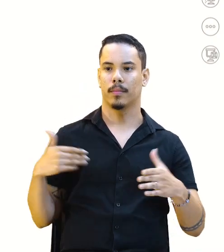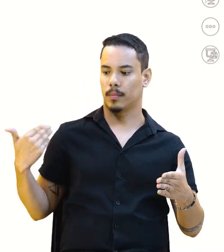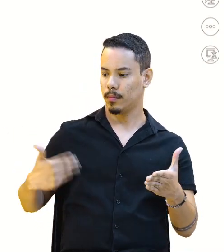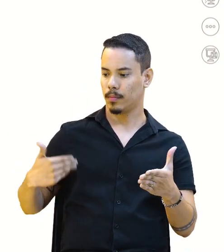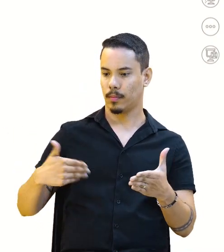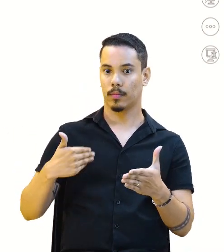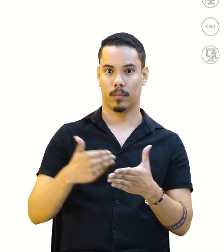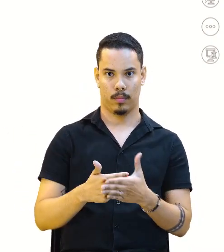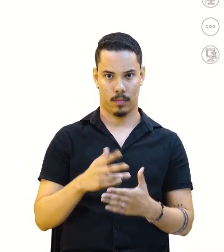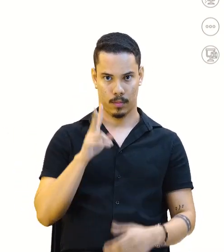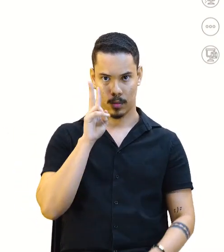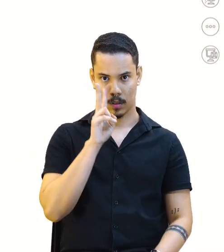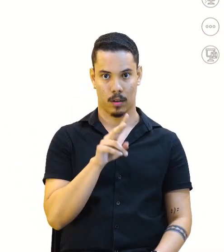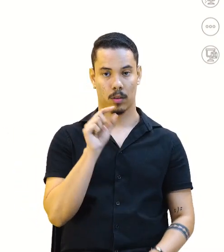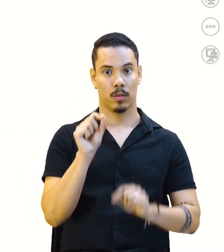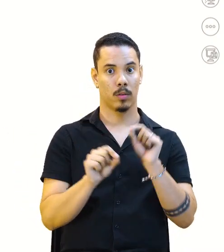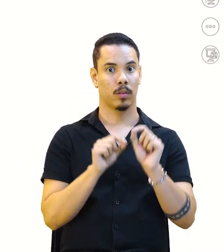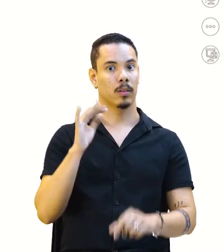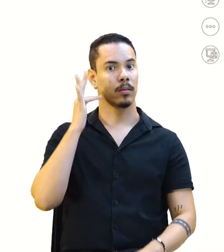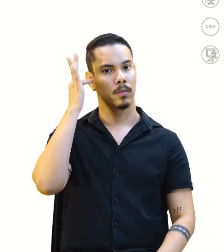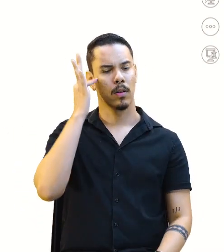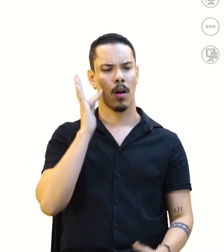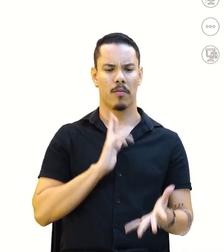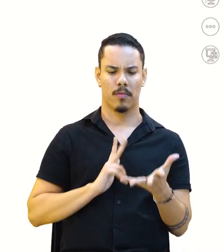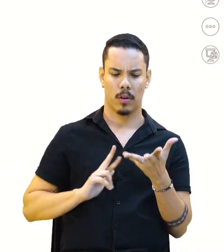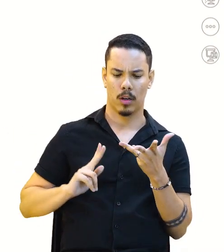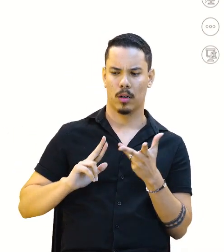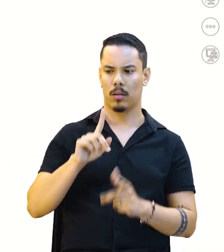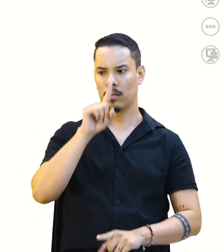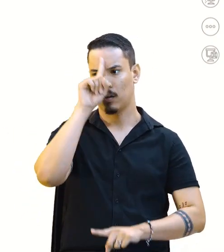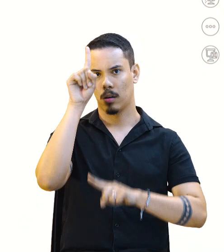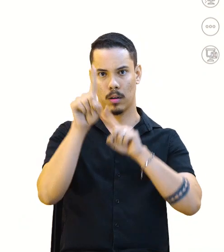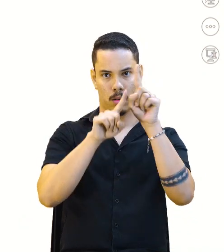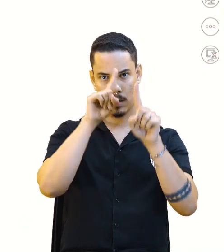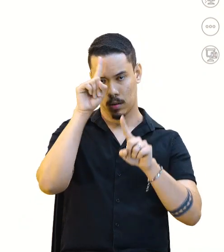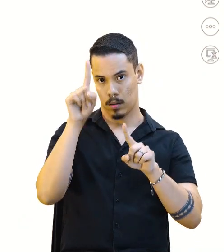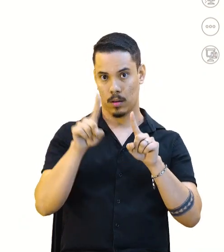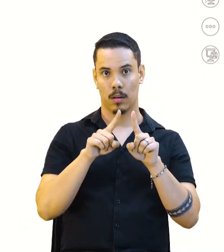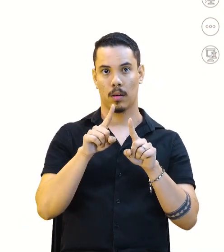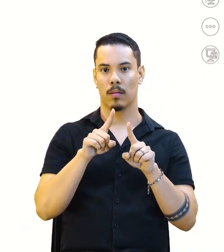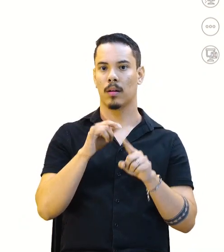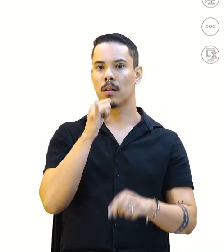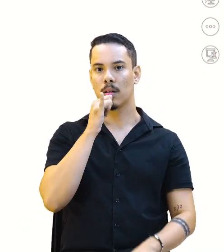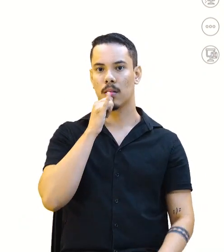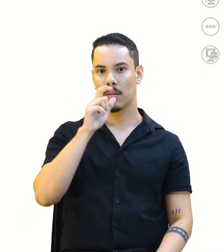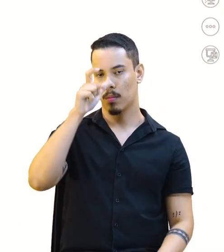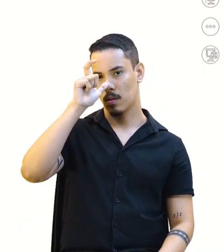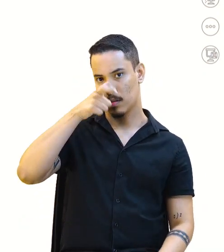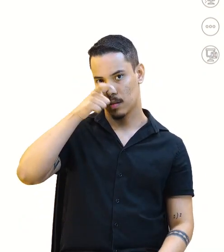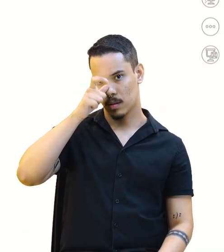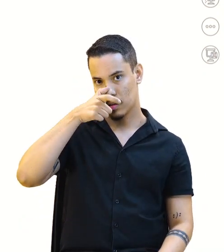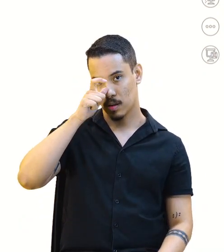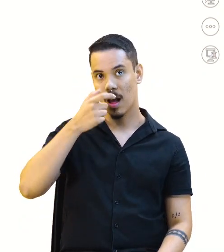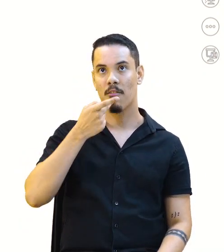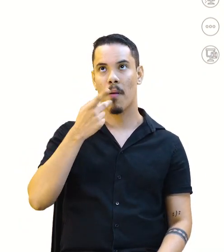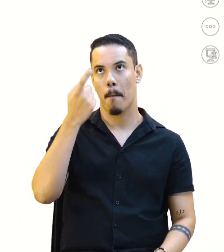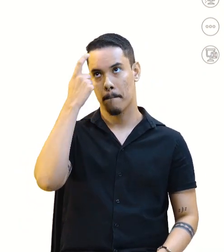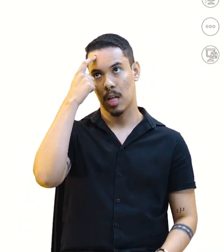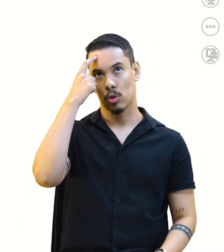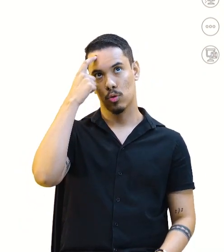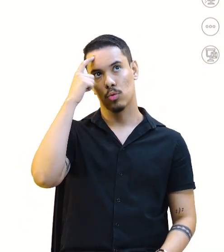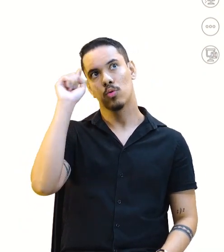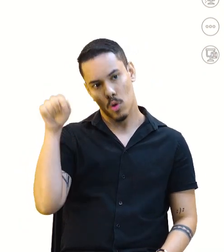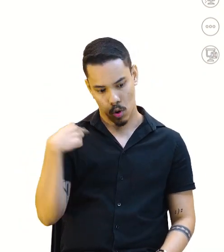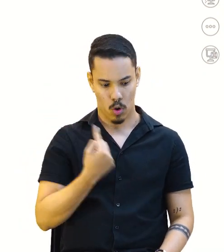vai ver durante o decorrer da filosofia, vários filósofos criaram uma máxima. Descartes, por exemplo, penso, logo existo.